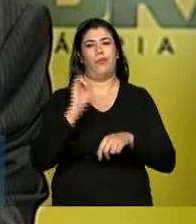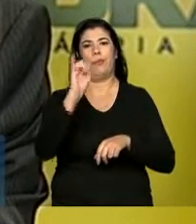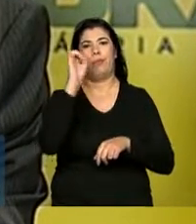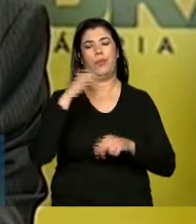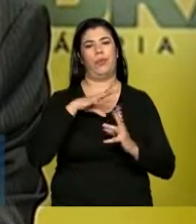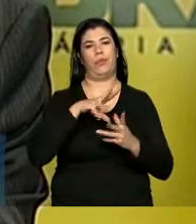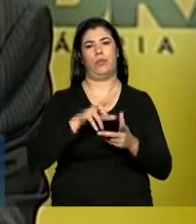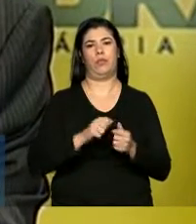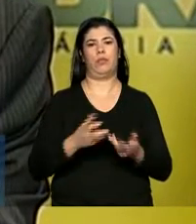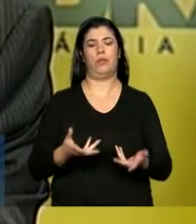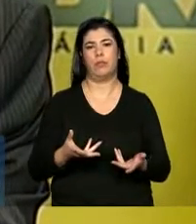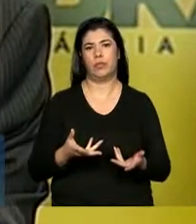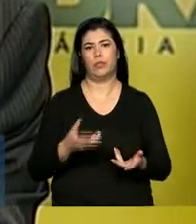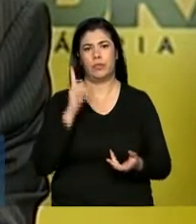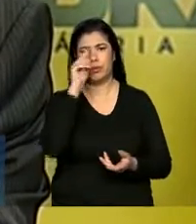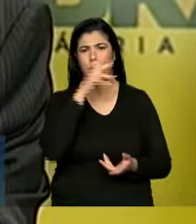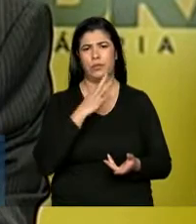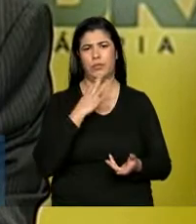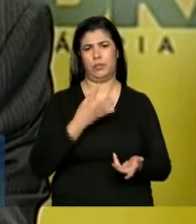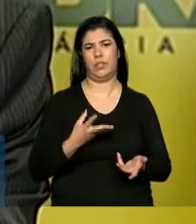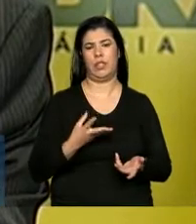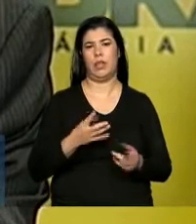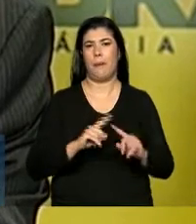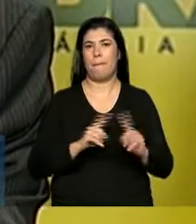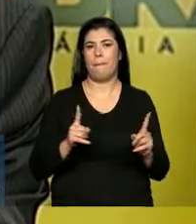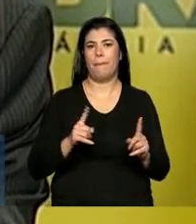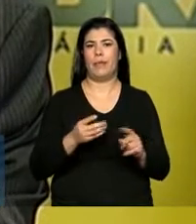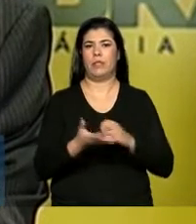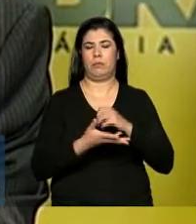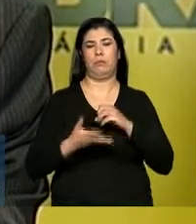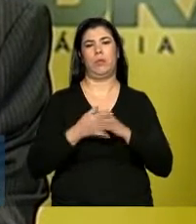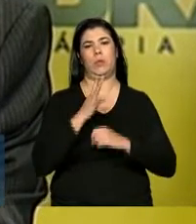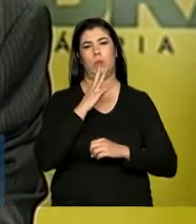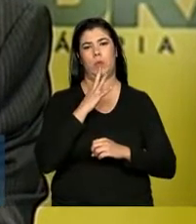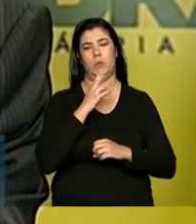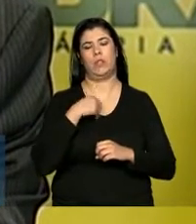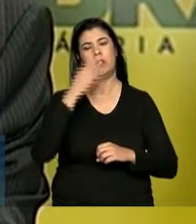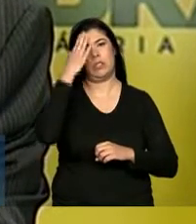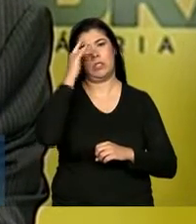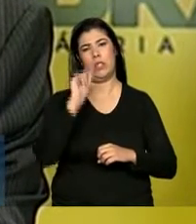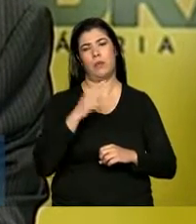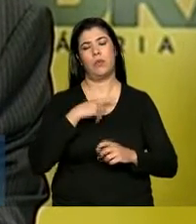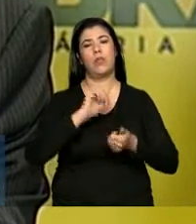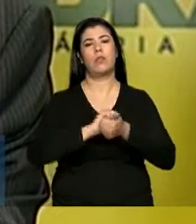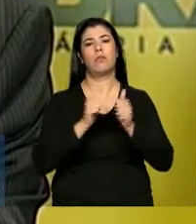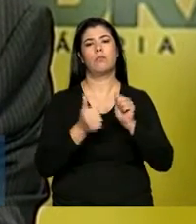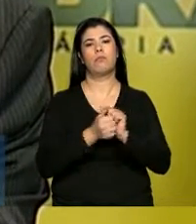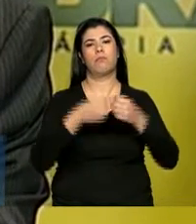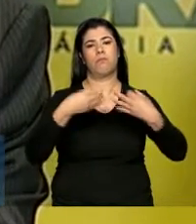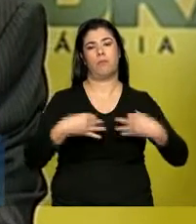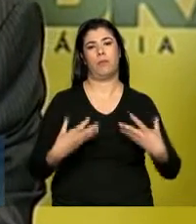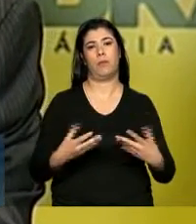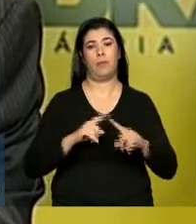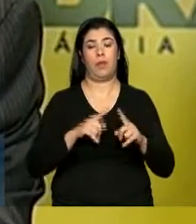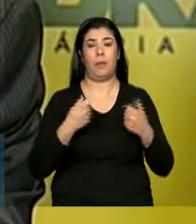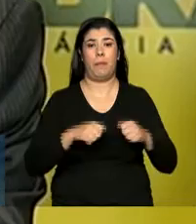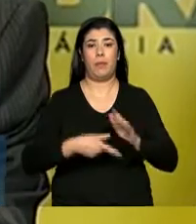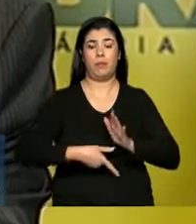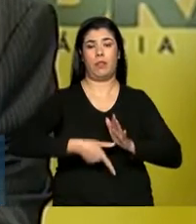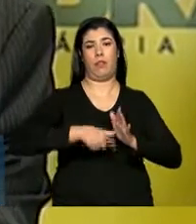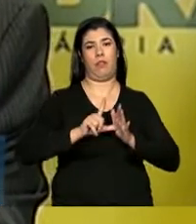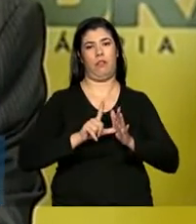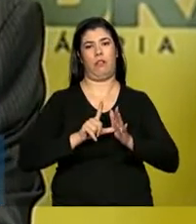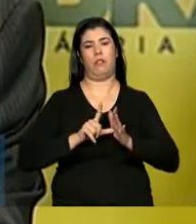única forma. O diretor, com base nesse conhecimento, ele vai saber o que é mais adequado. Mas nós precisamos que todo